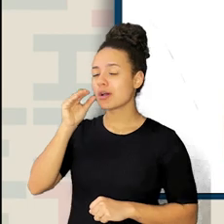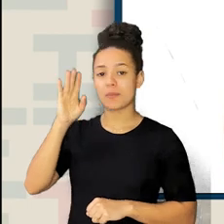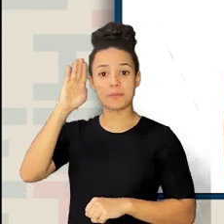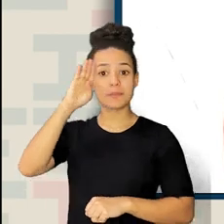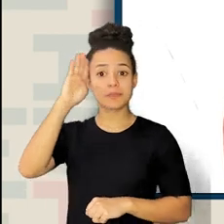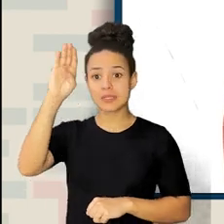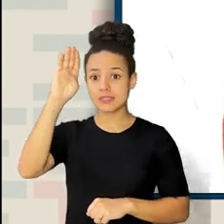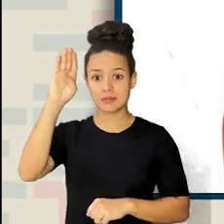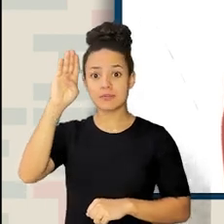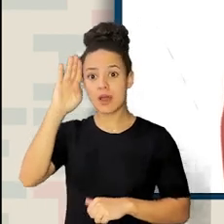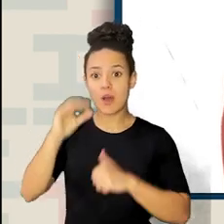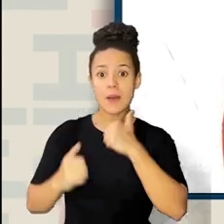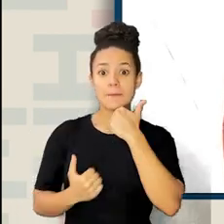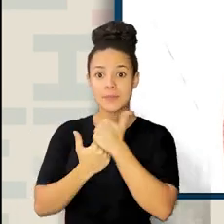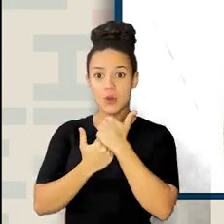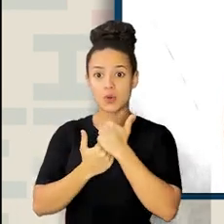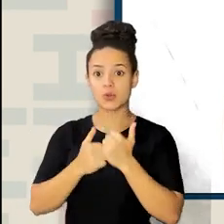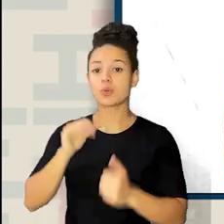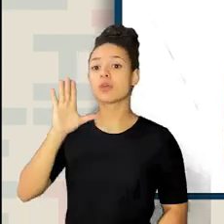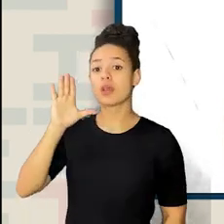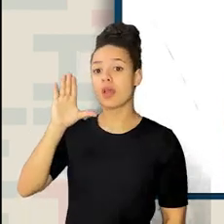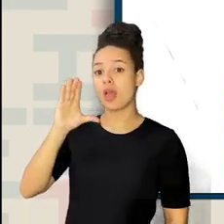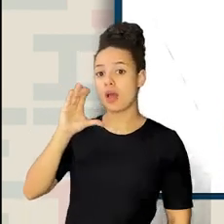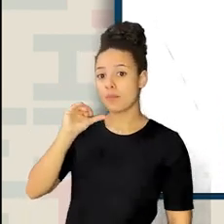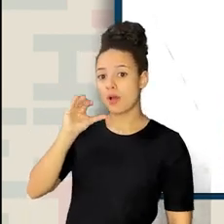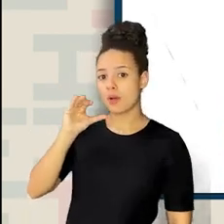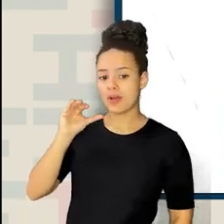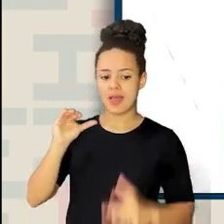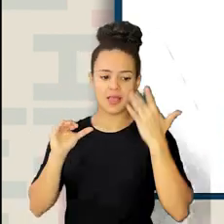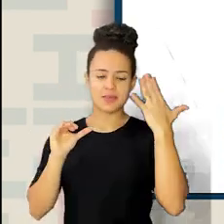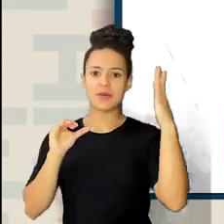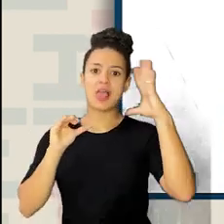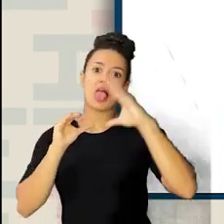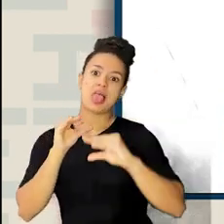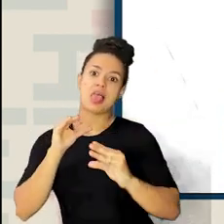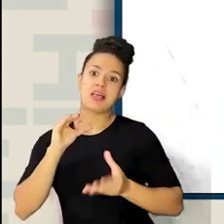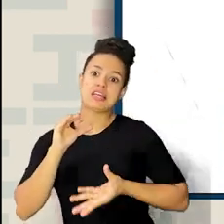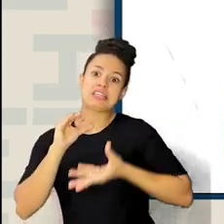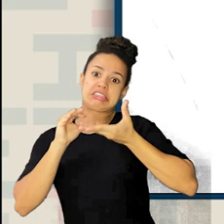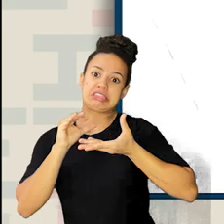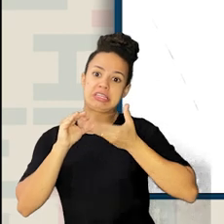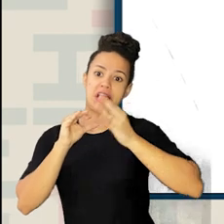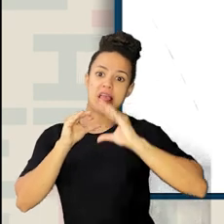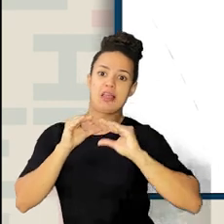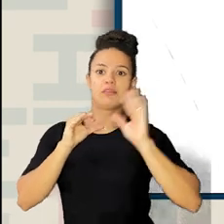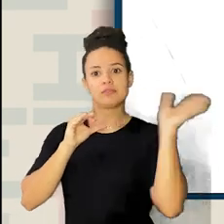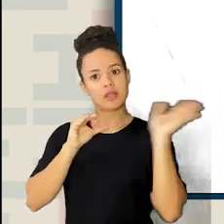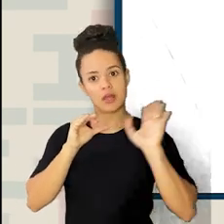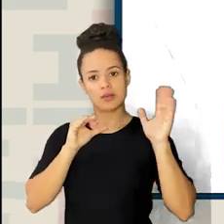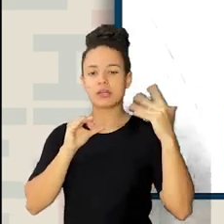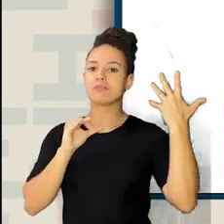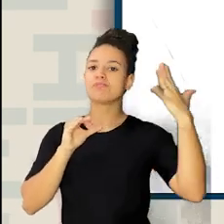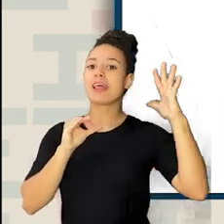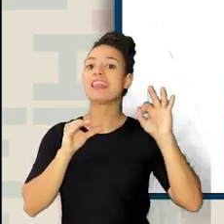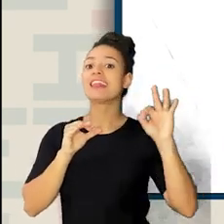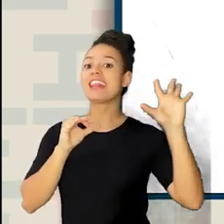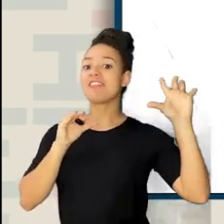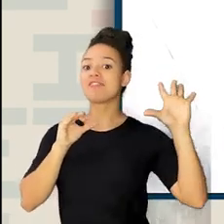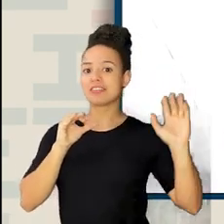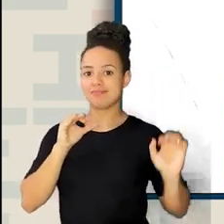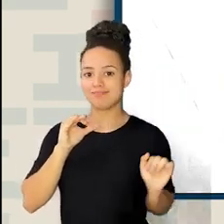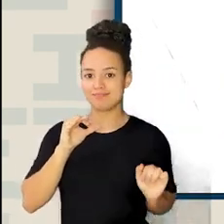principais pontos de apoio da flauta. Essa mãozinha, ela não deve ser um ponto de apoio da